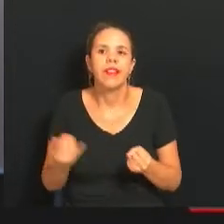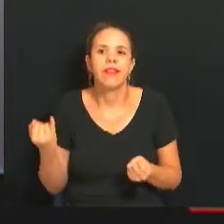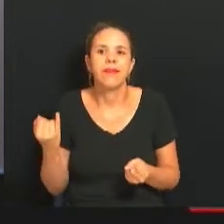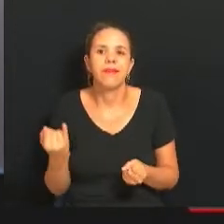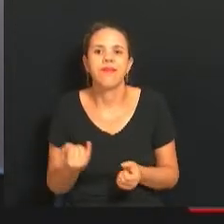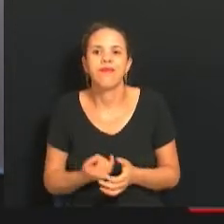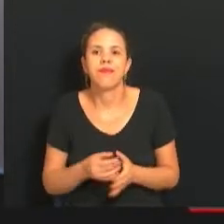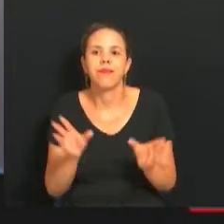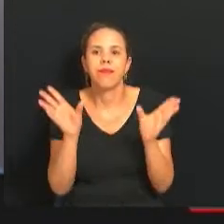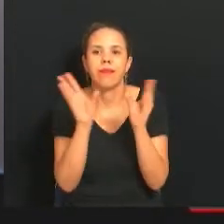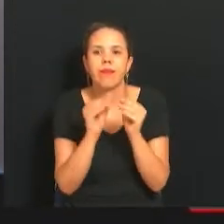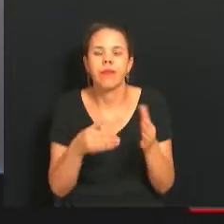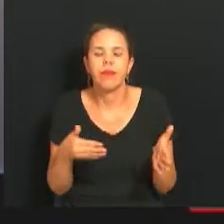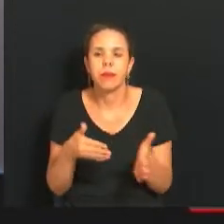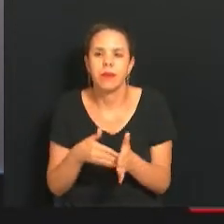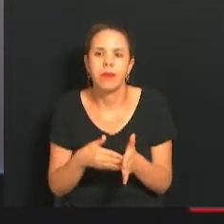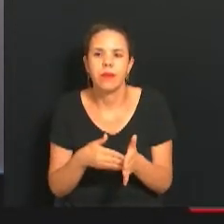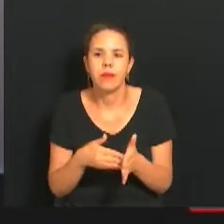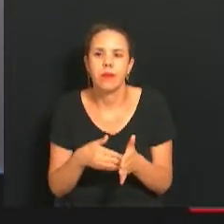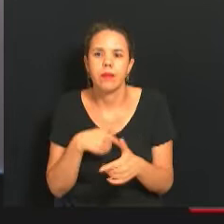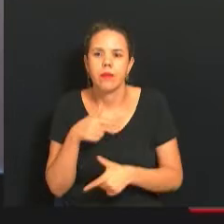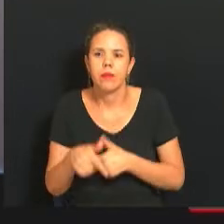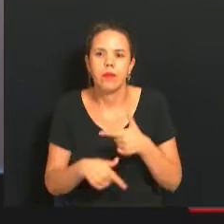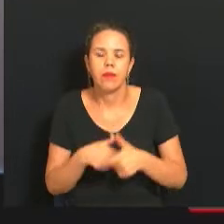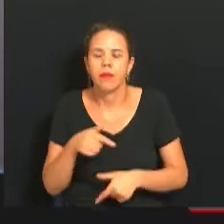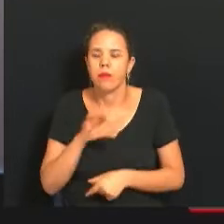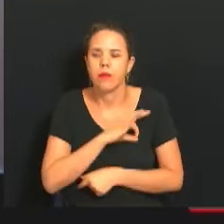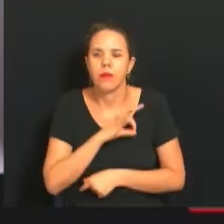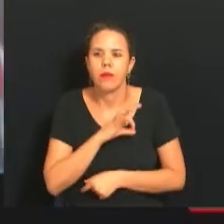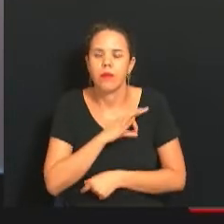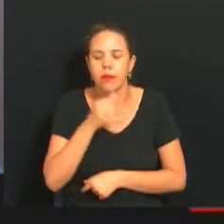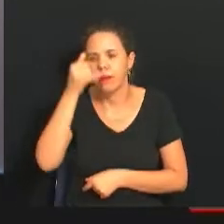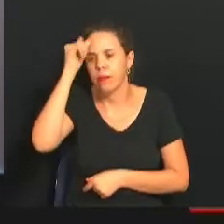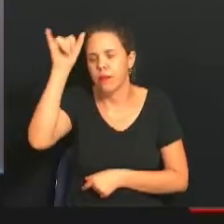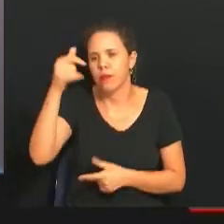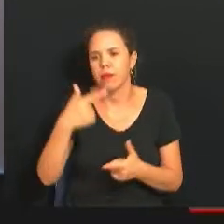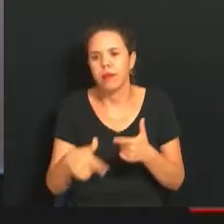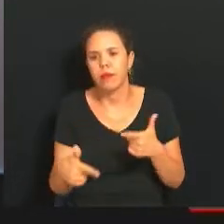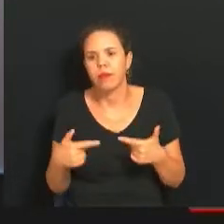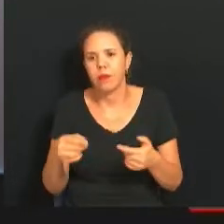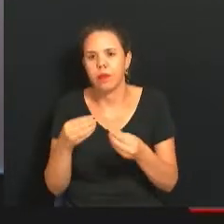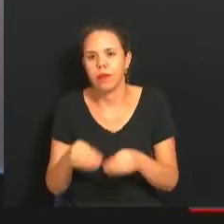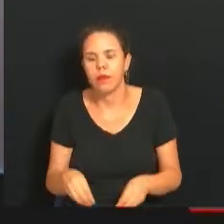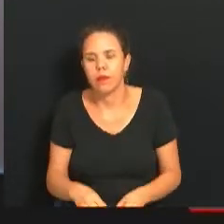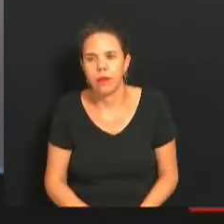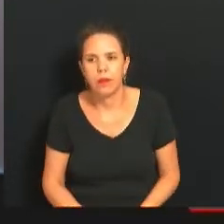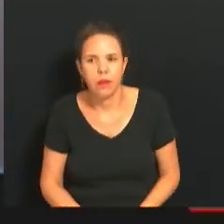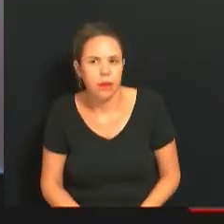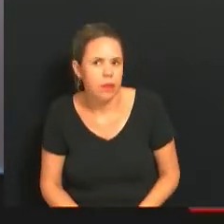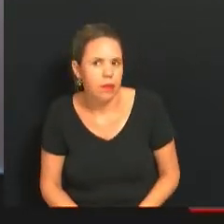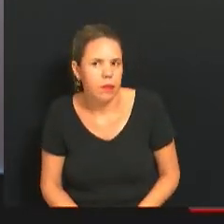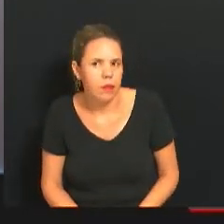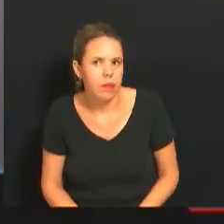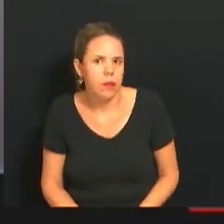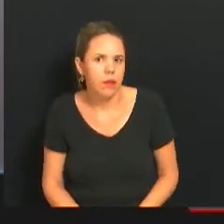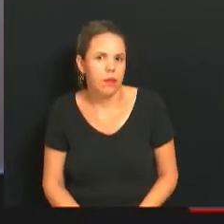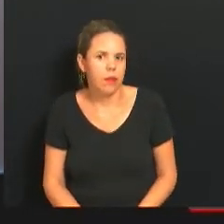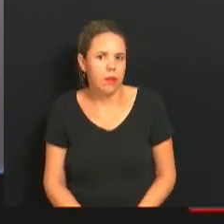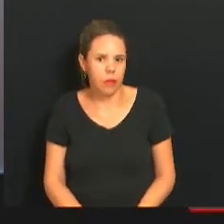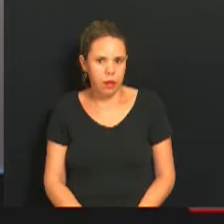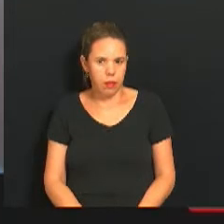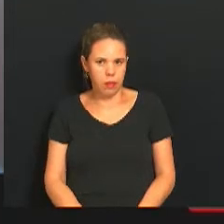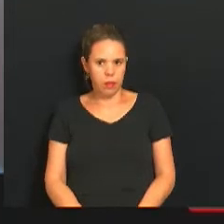definir limites para as operações militares e evitar ao máximo danos desnecessários para os civis.